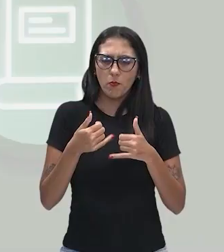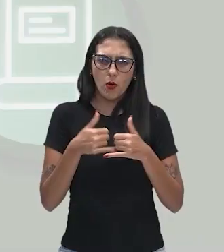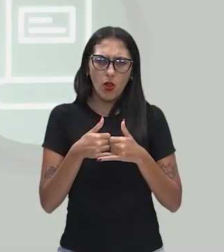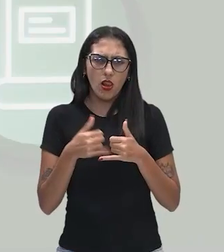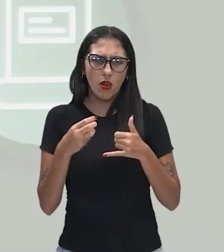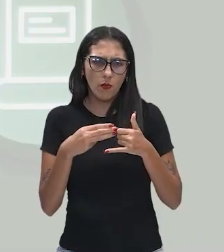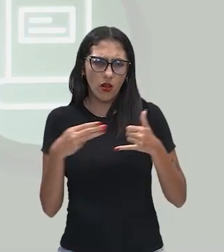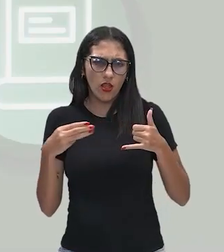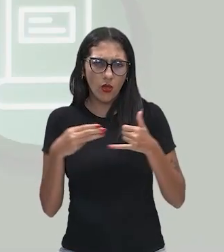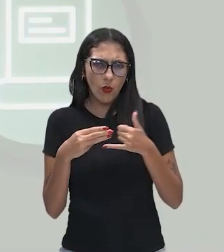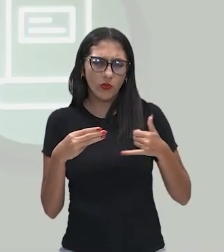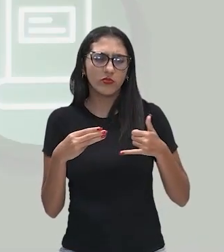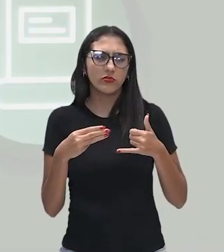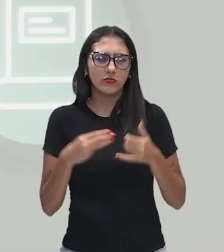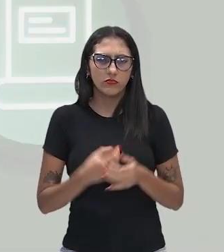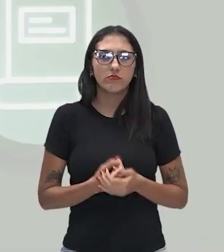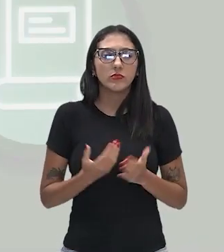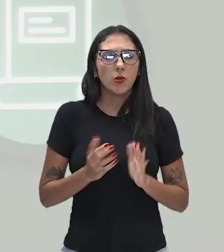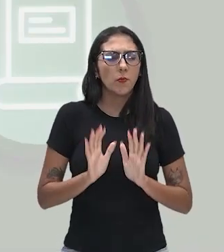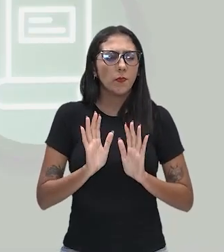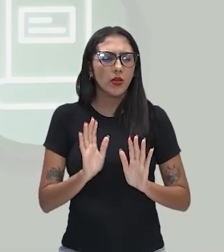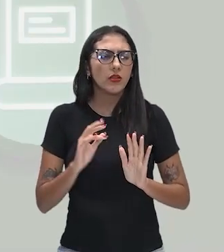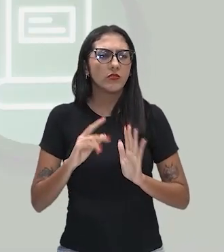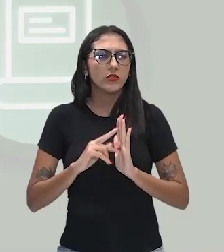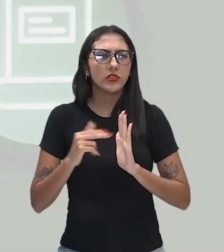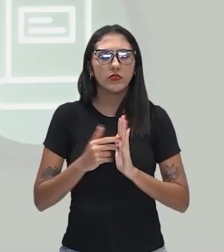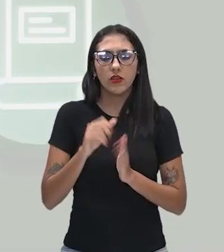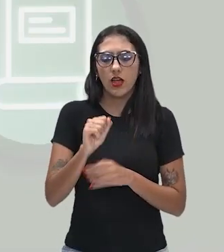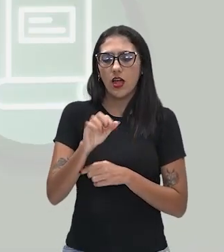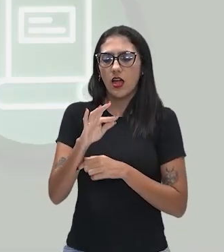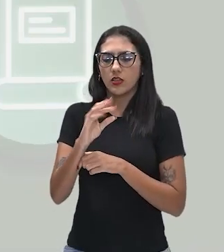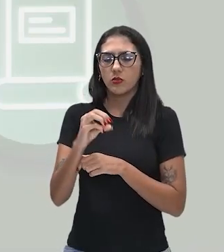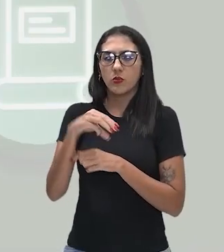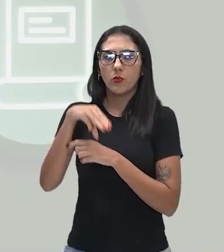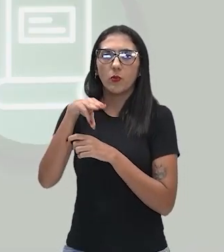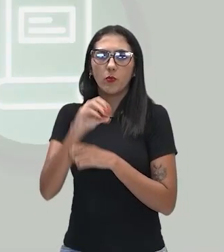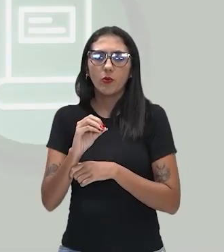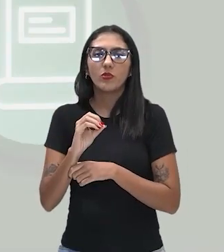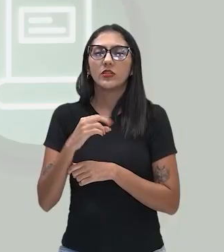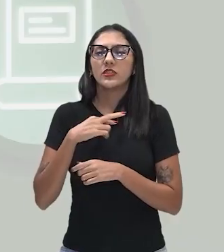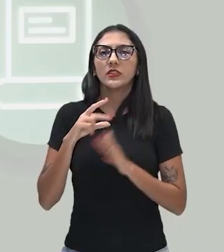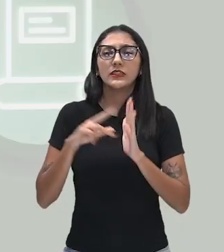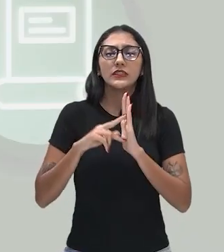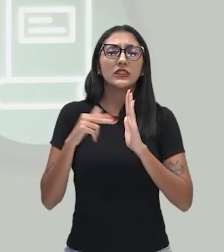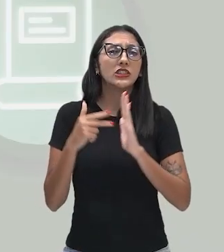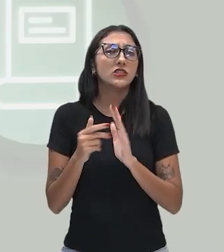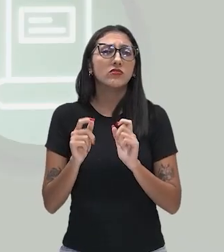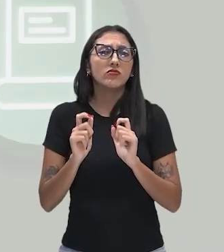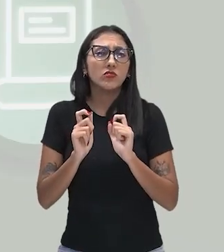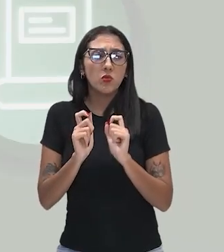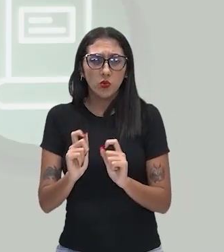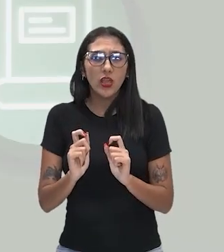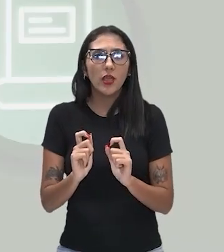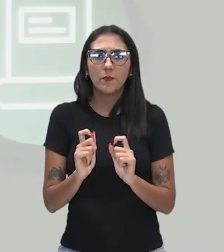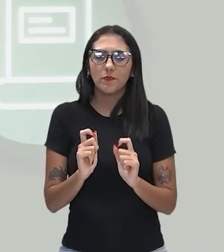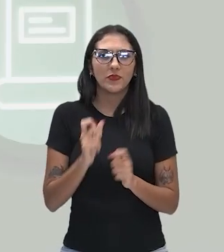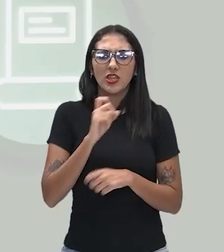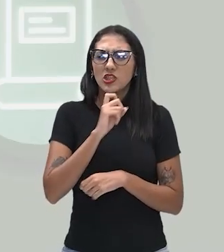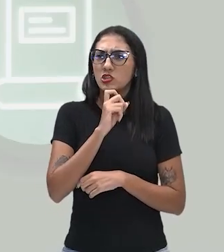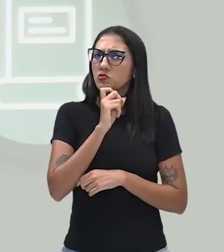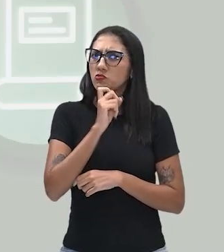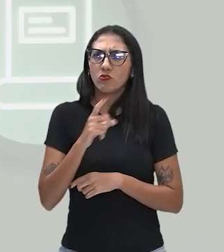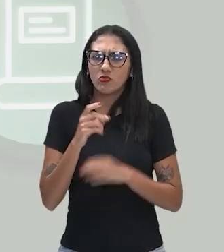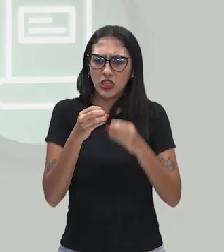aqui é que a palavra átomo vem do grego indivisível, porque eles achavam que a gente conseguiria chegar